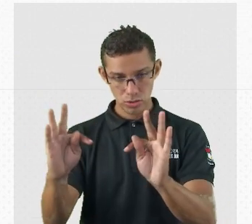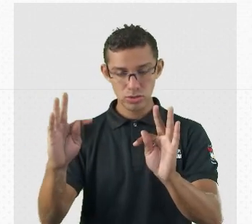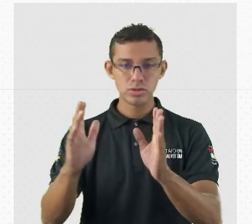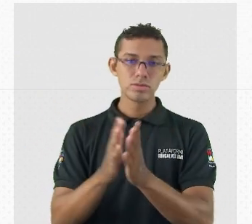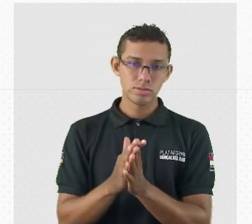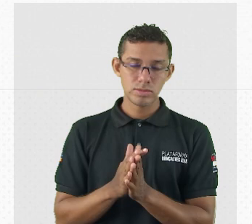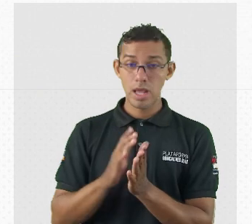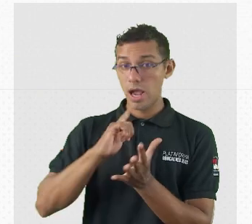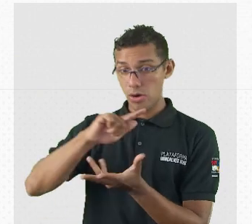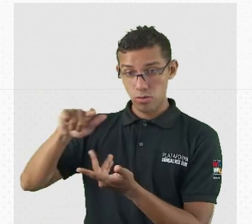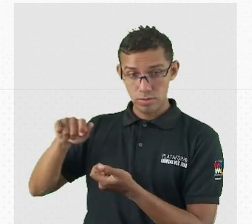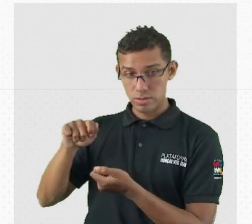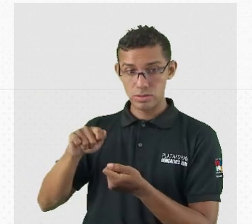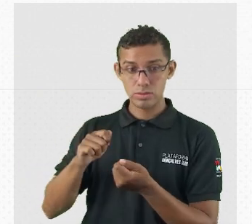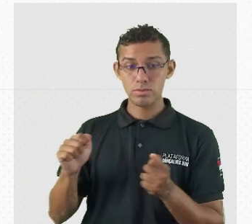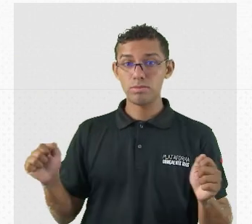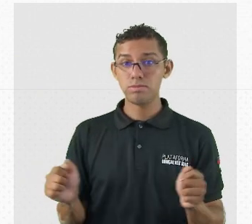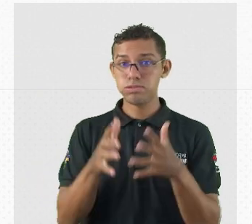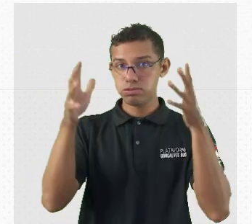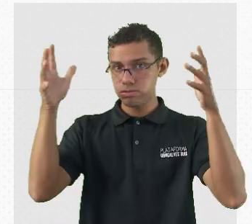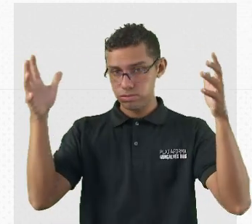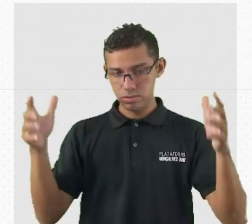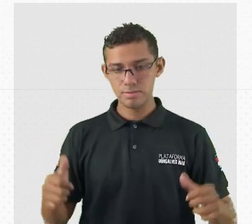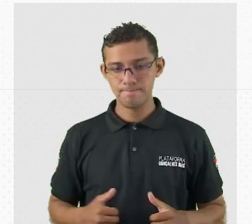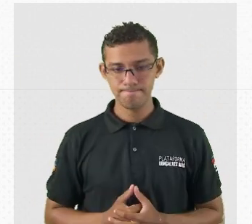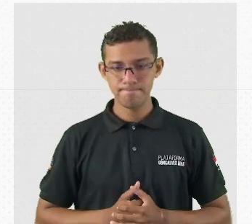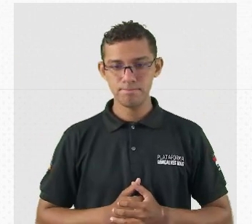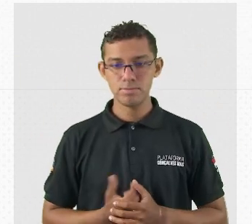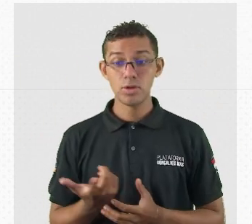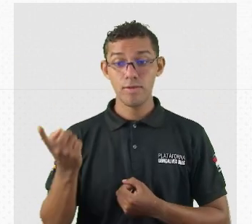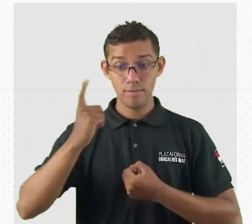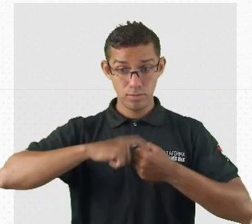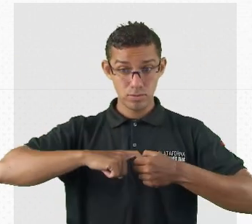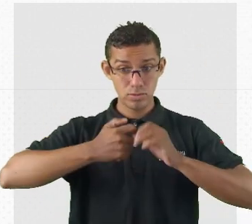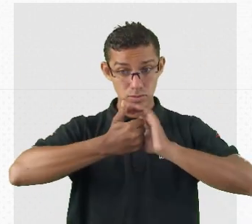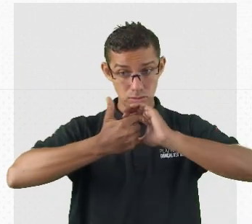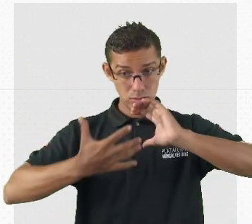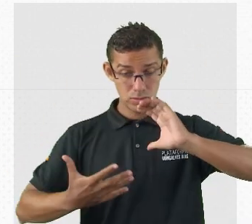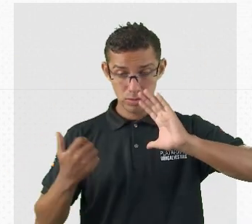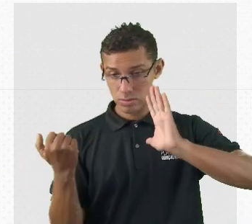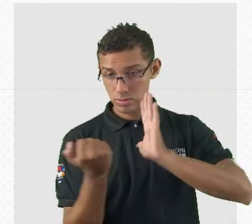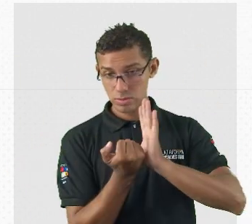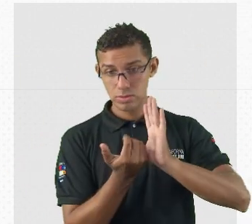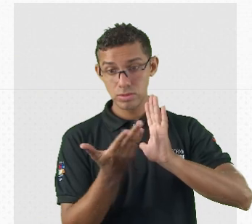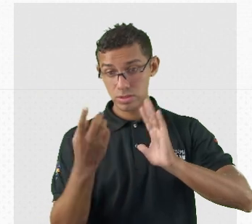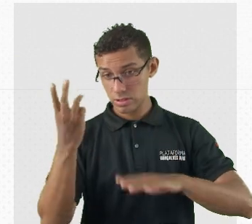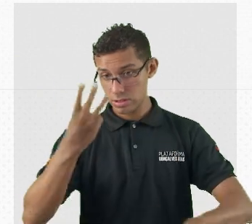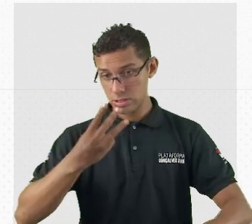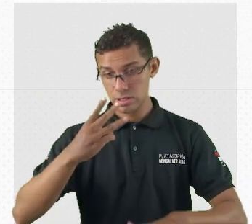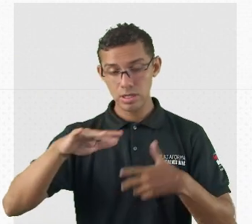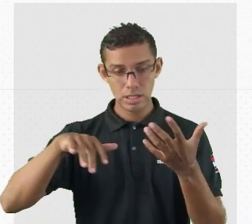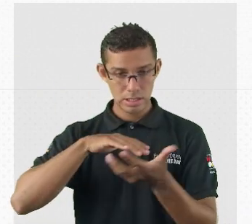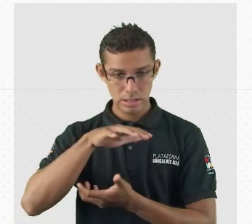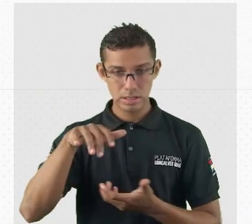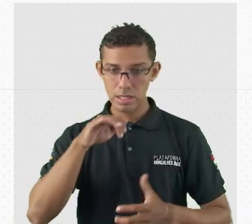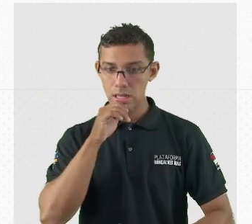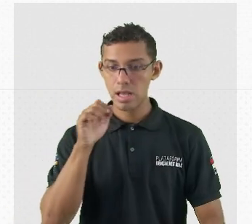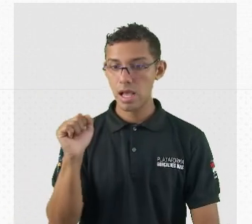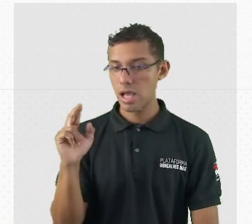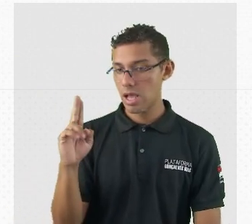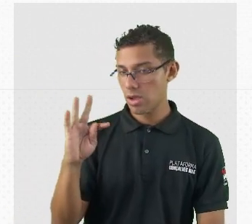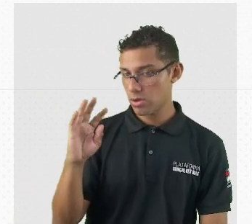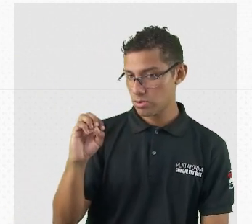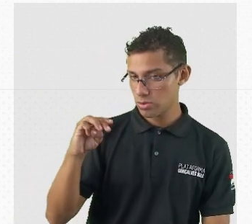aí a globalização, se expande. Tá? Voltando, características que marcam essa terceira revolução. A automação